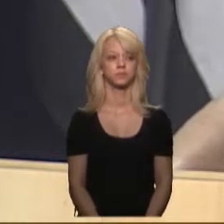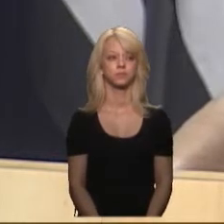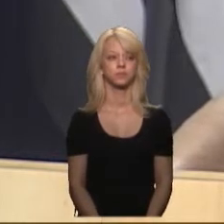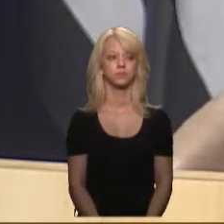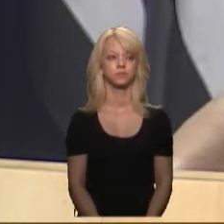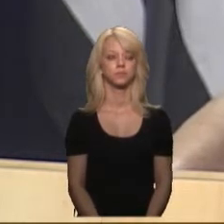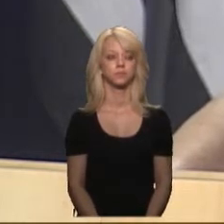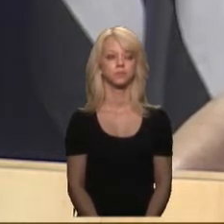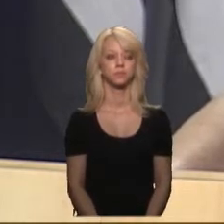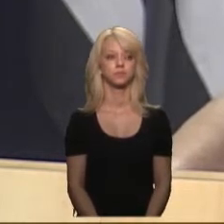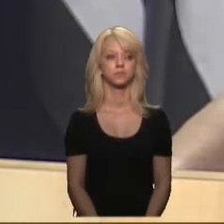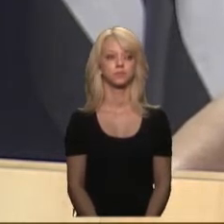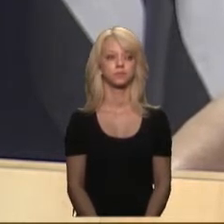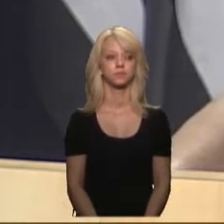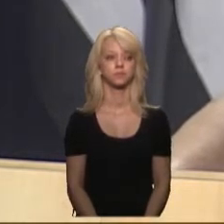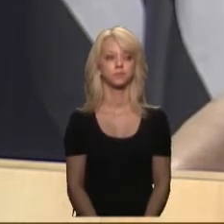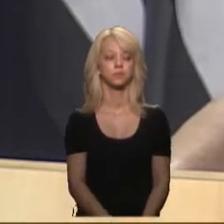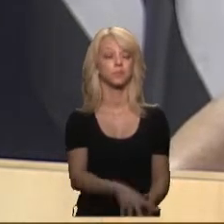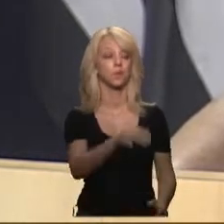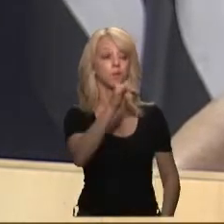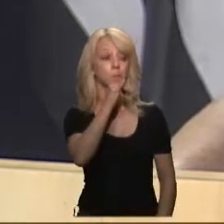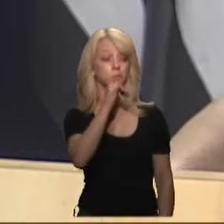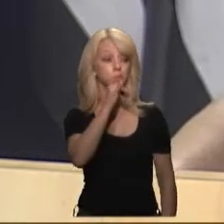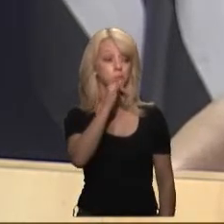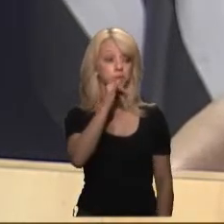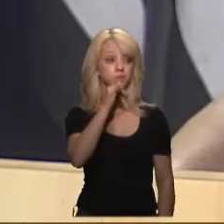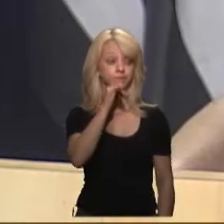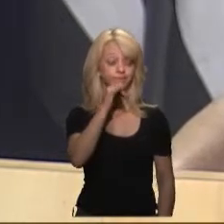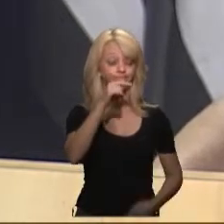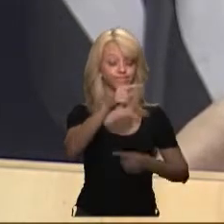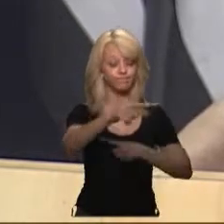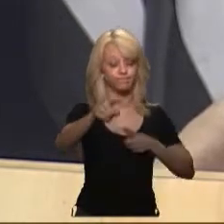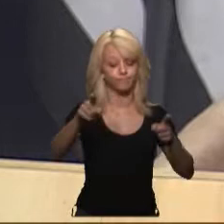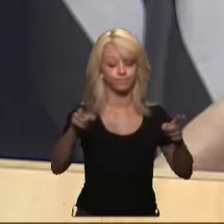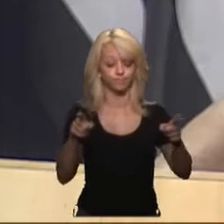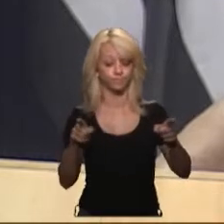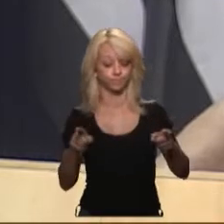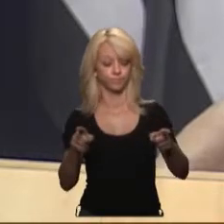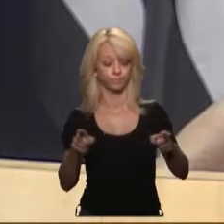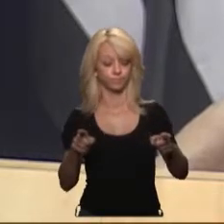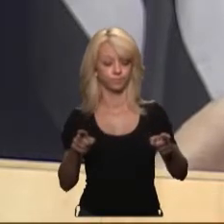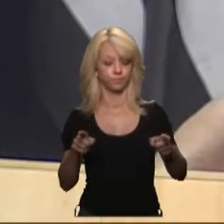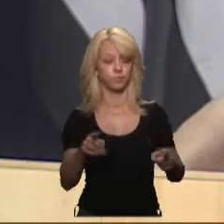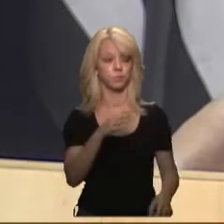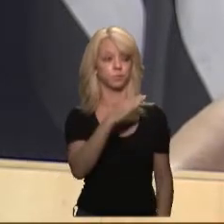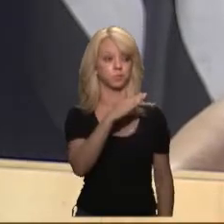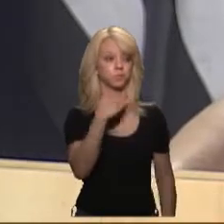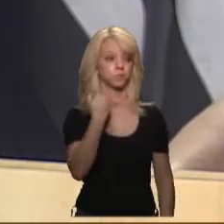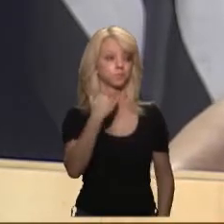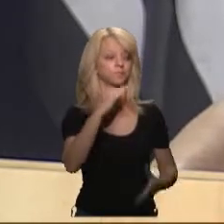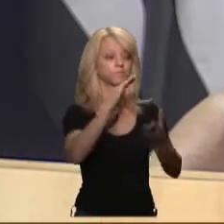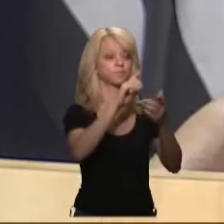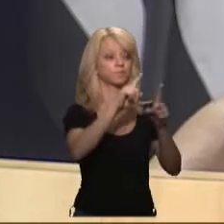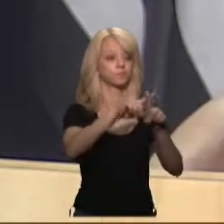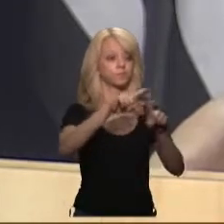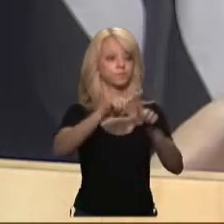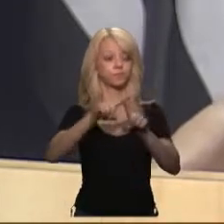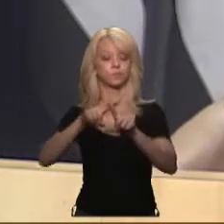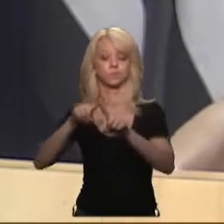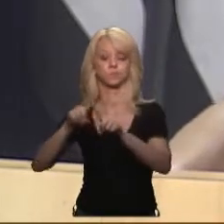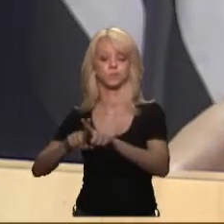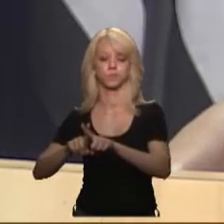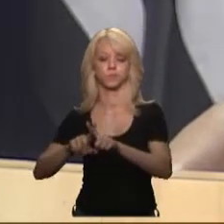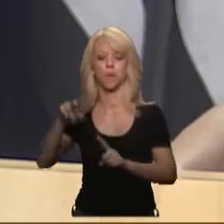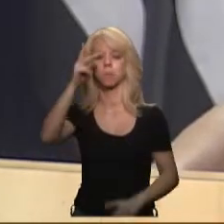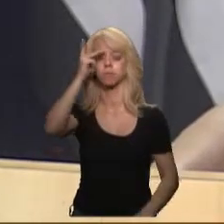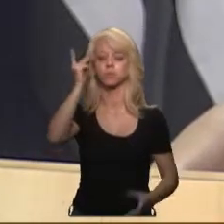necrotério do hospital, do cemitério municipal, né? O SVO antigo, que hoje é uma